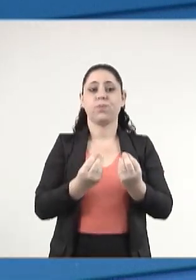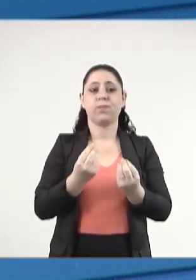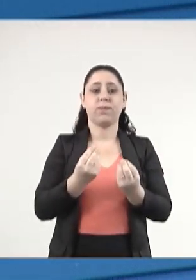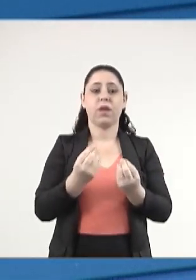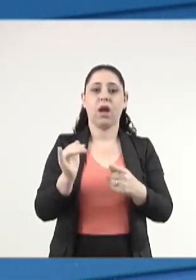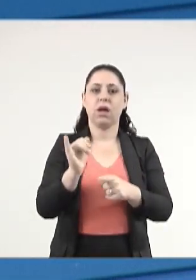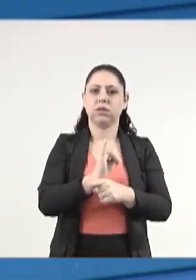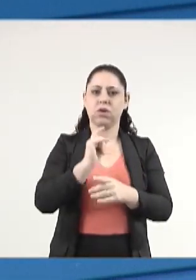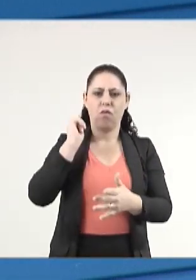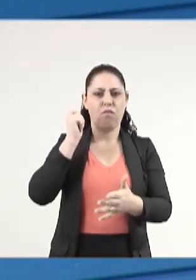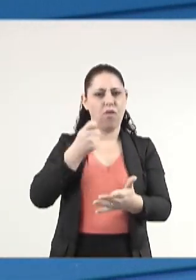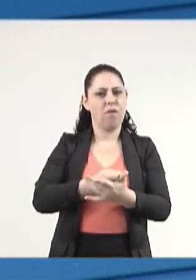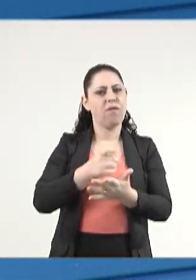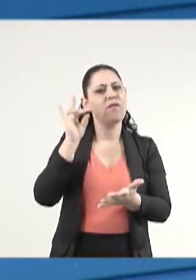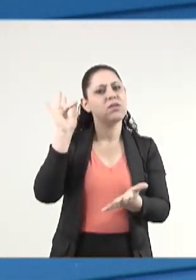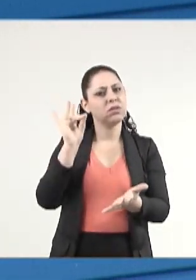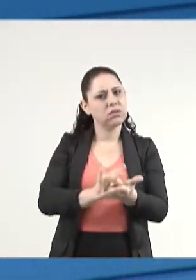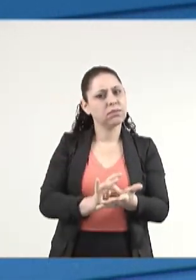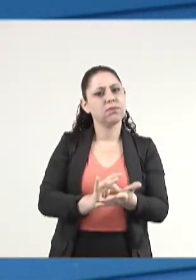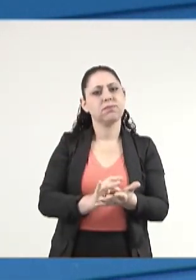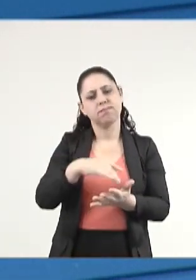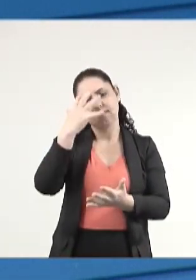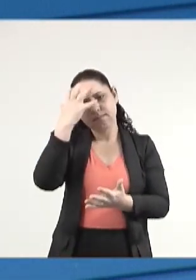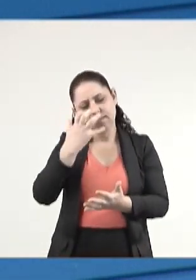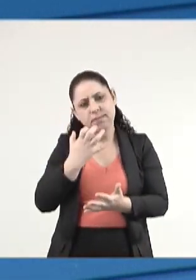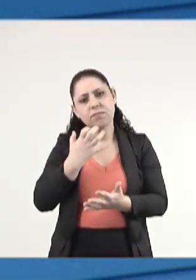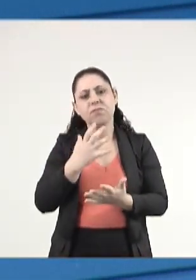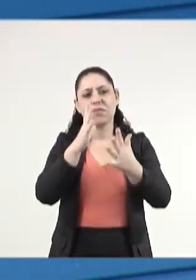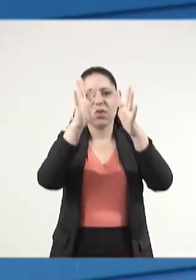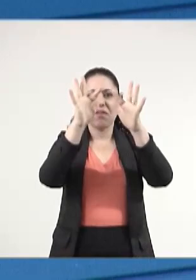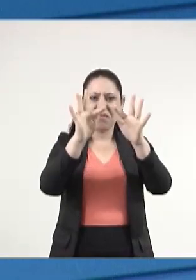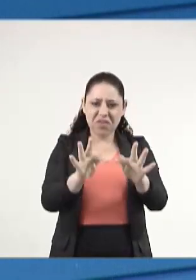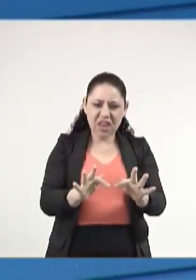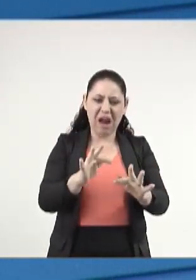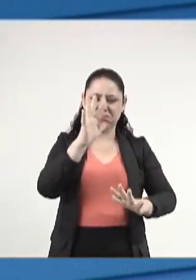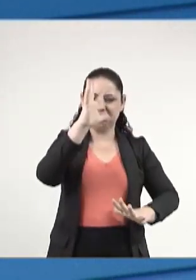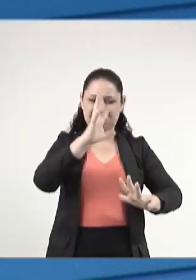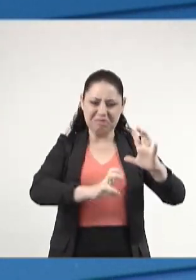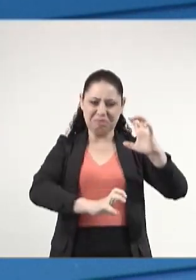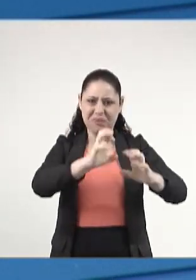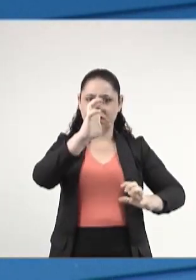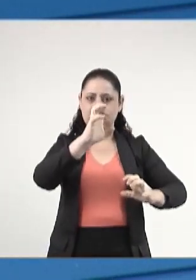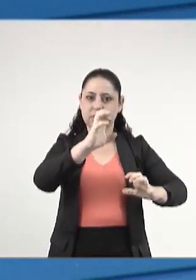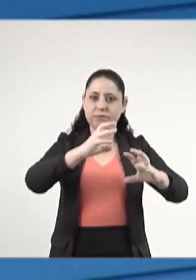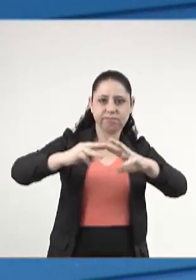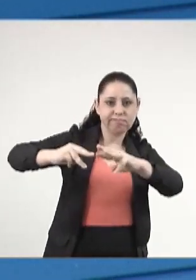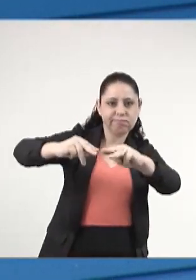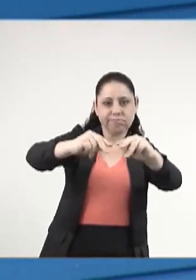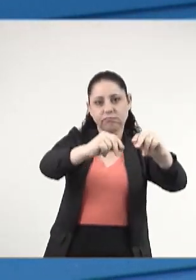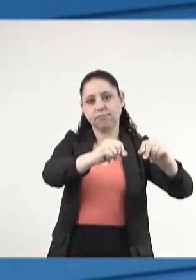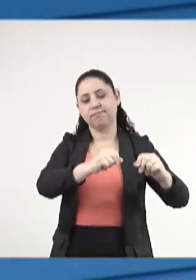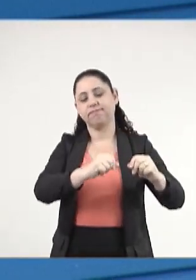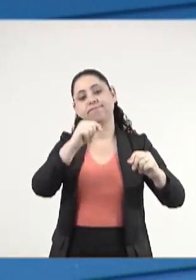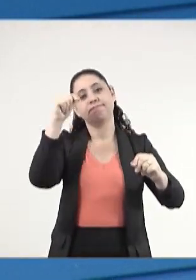uma ação efetiva para pôr fim a esses conflitos de terra que estão acontecendo aqui no Mato Grosso